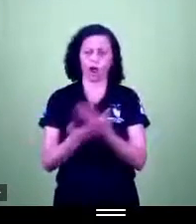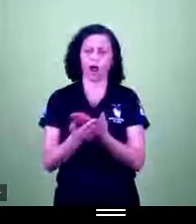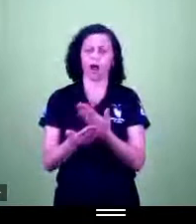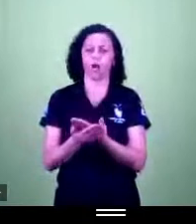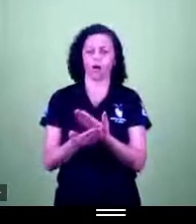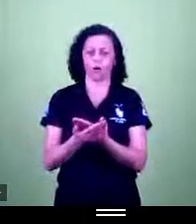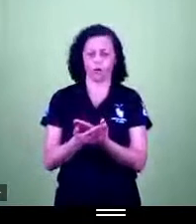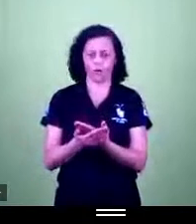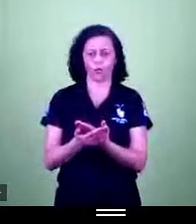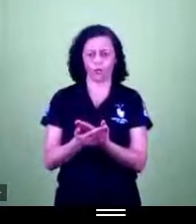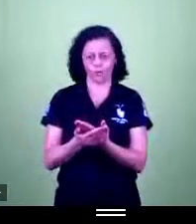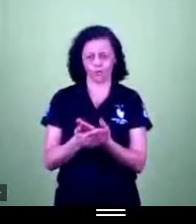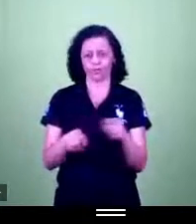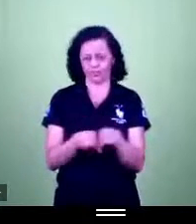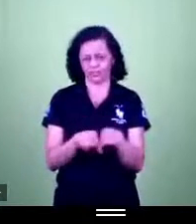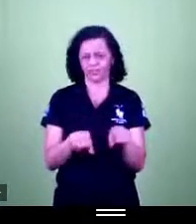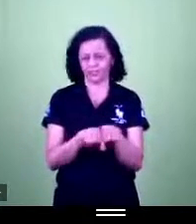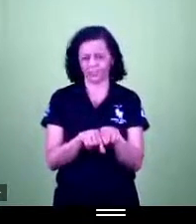a aula de hoje